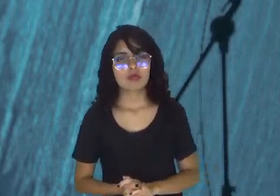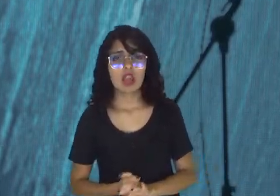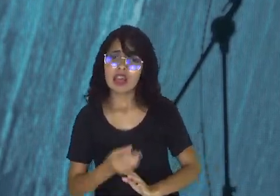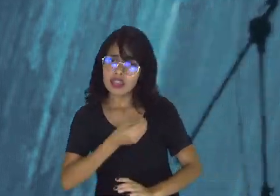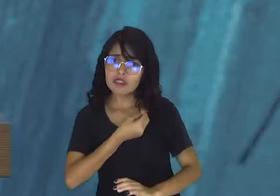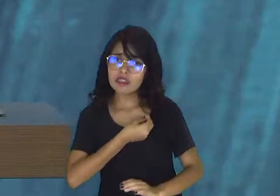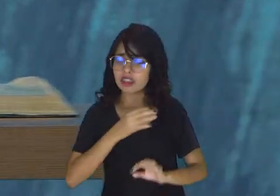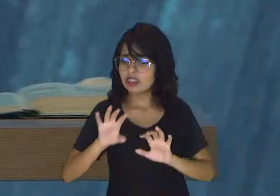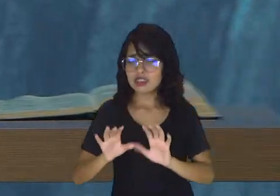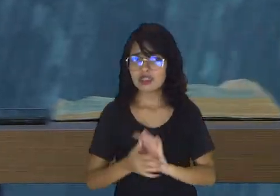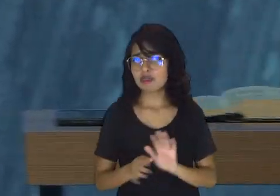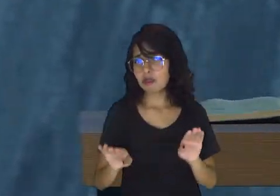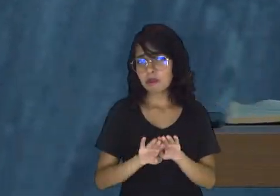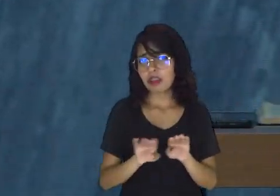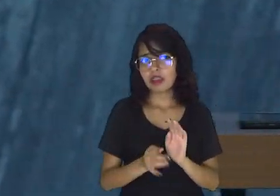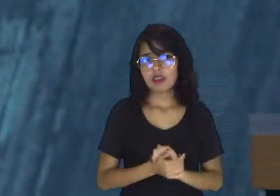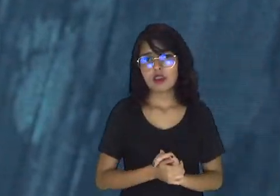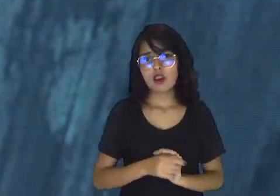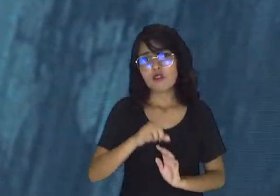Você vai sair daqui já já.